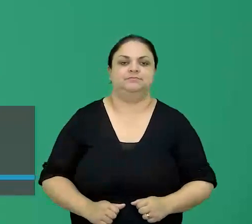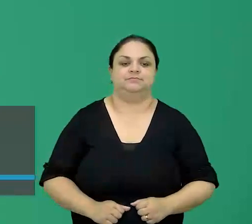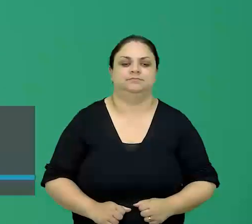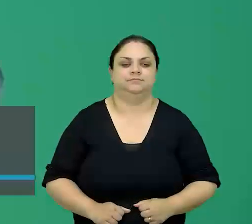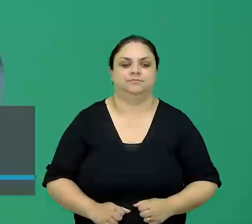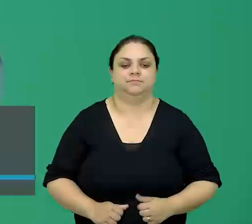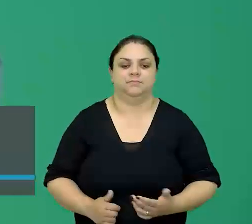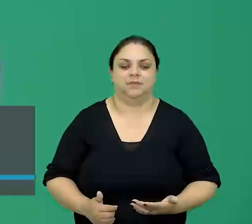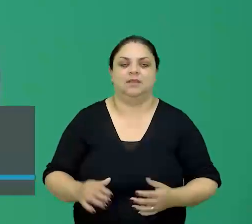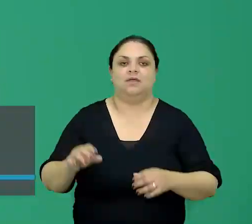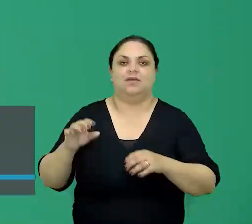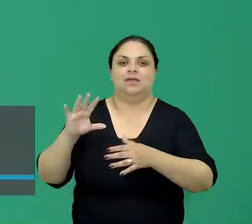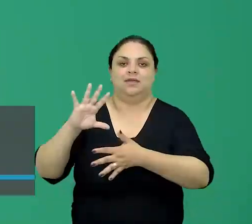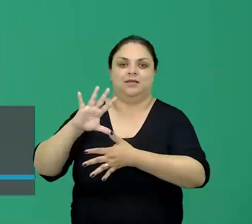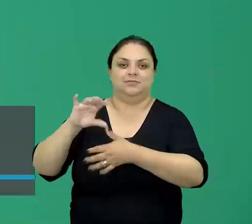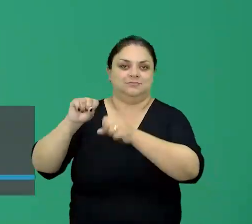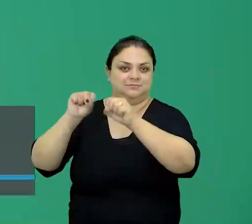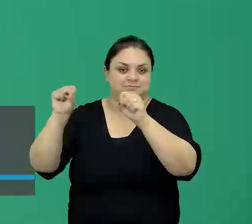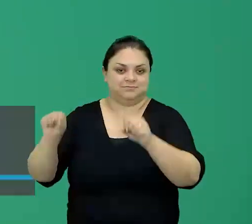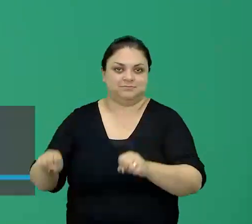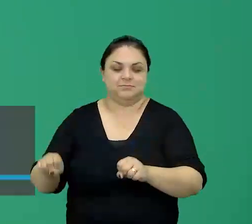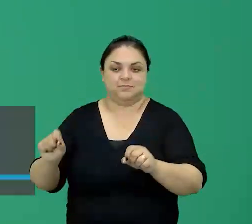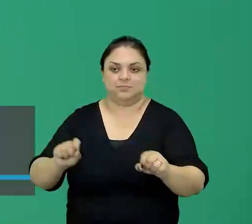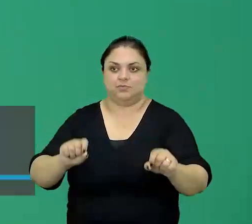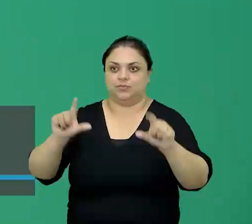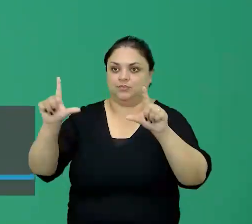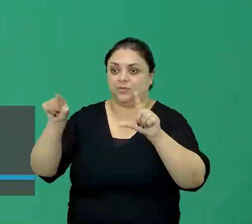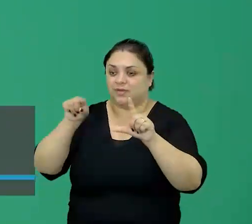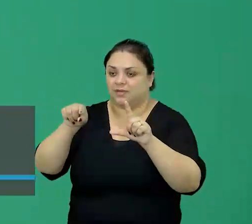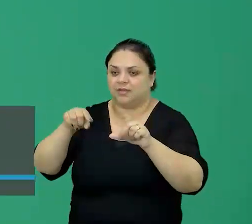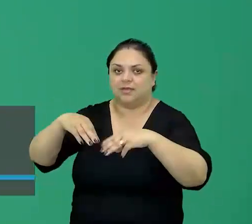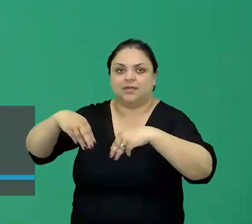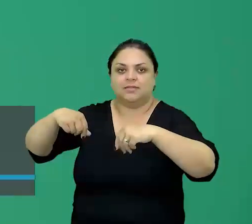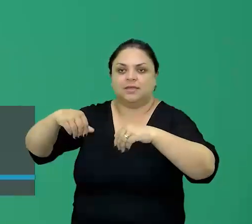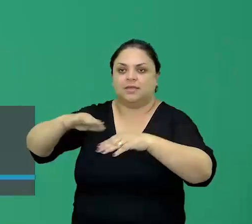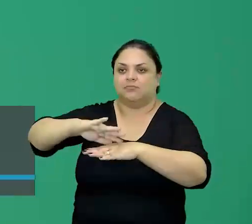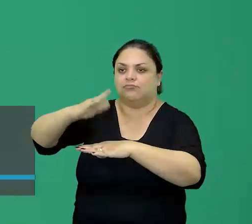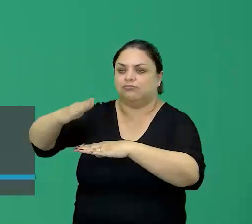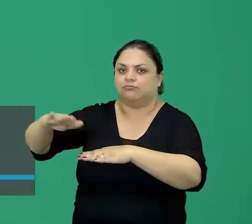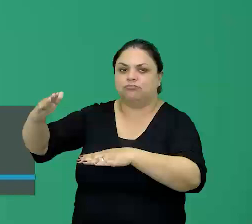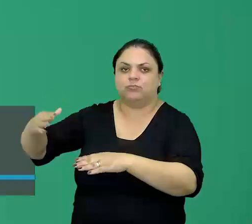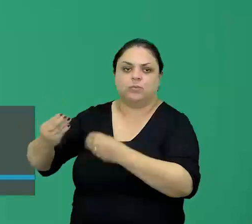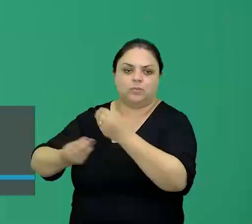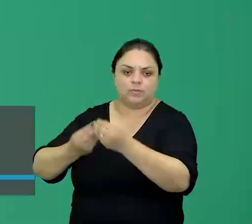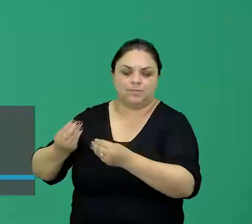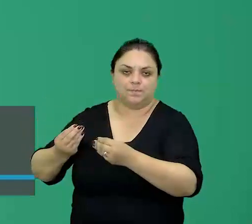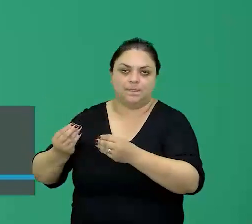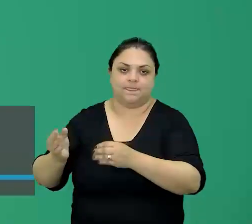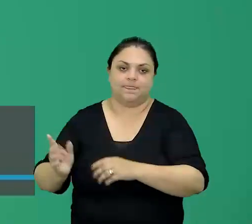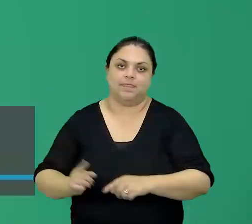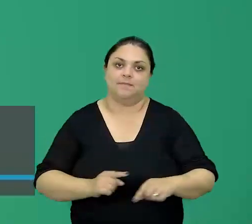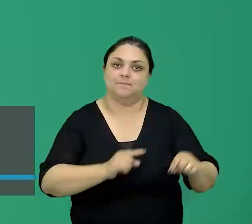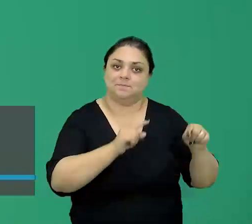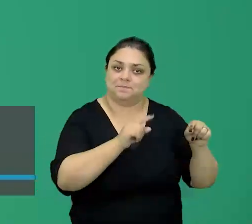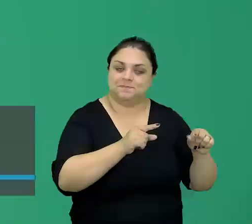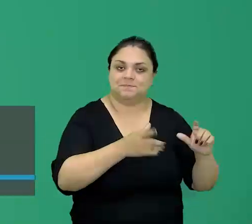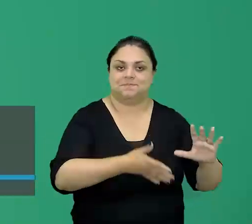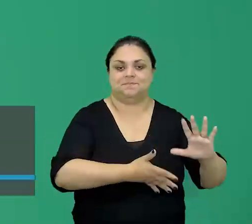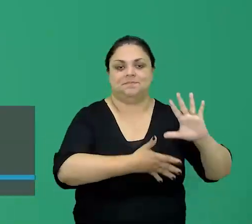baseia aí, né, na produção aí de imagens de terrenos, da topografia. E no caso da cartografia